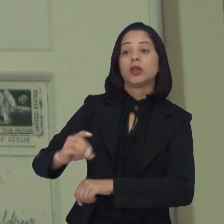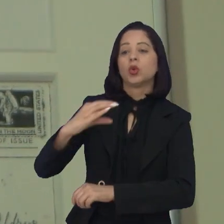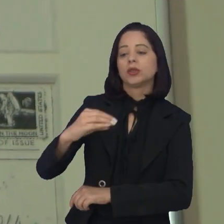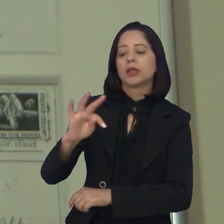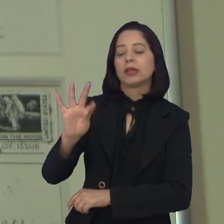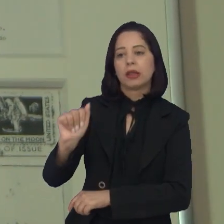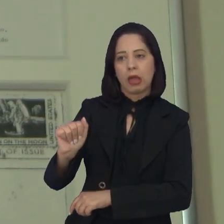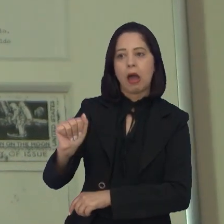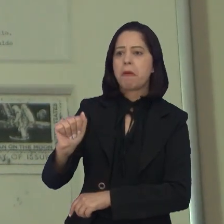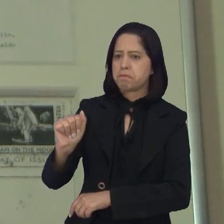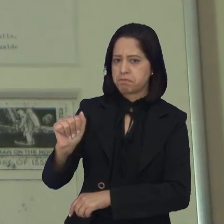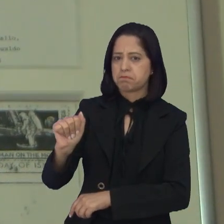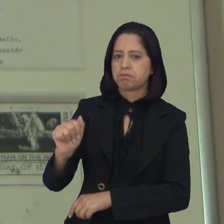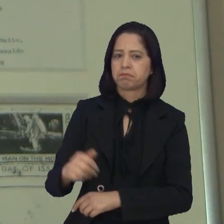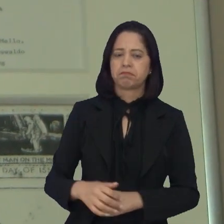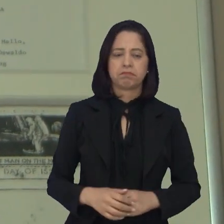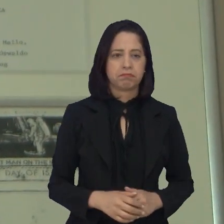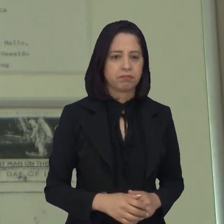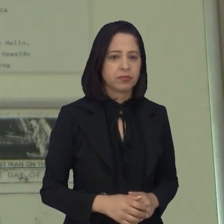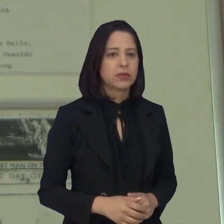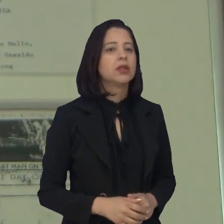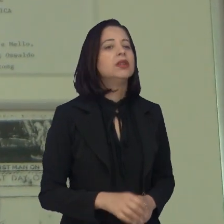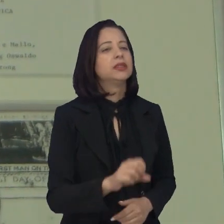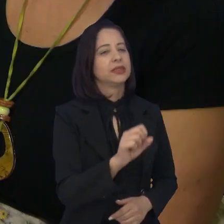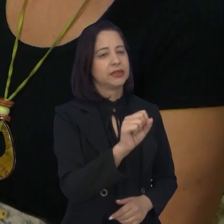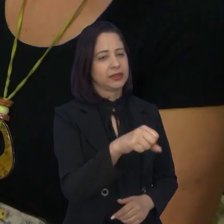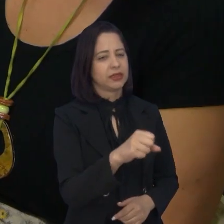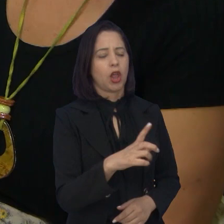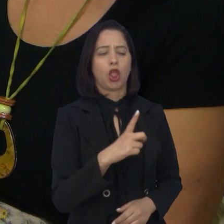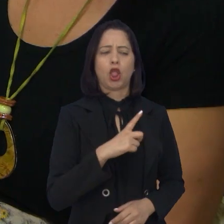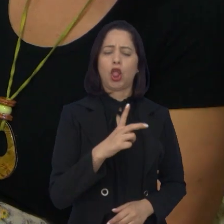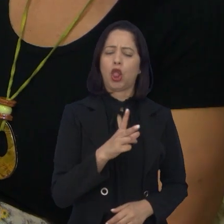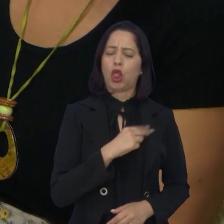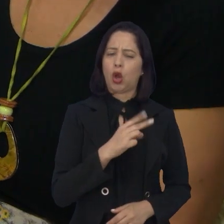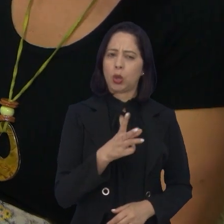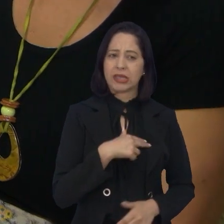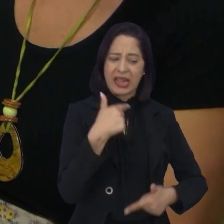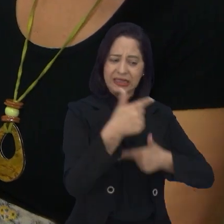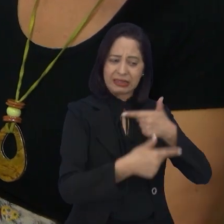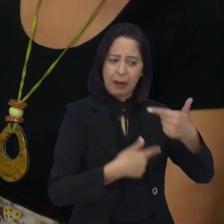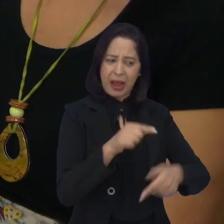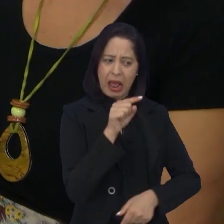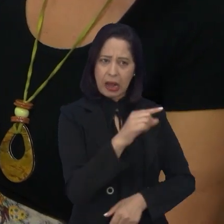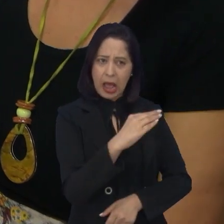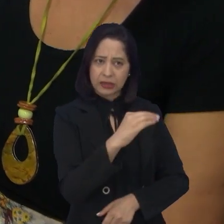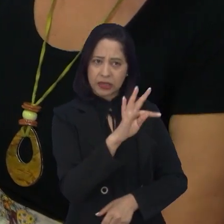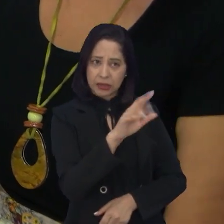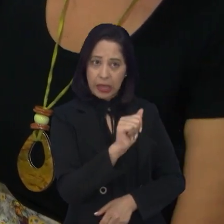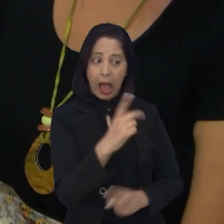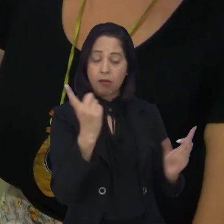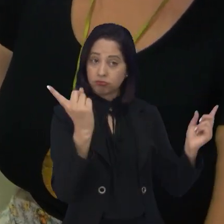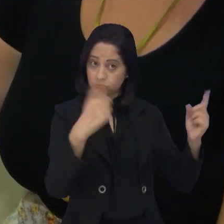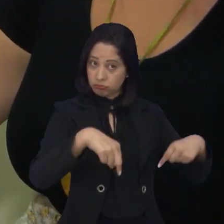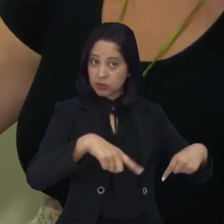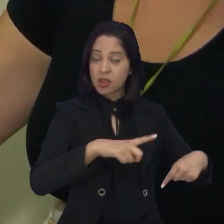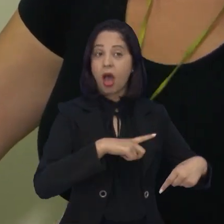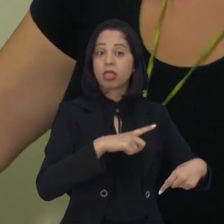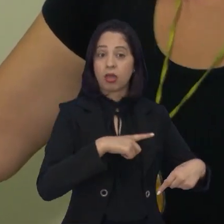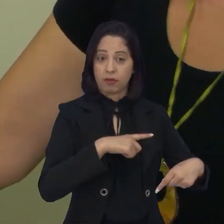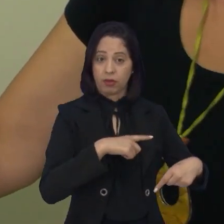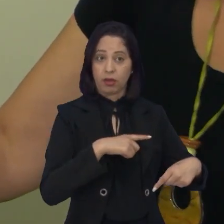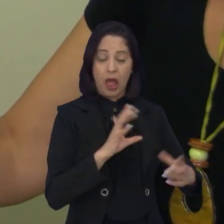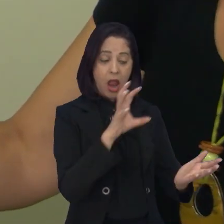frente do CTA também, né, brigadeiro? Aqui é um desafio bastante grande, porque o